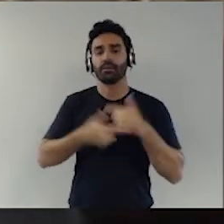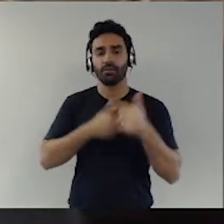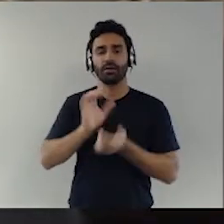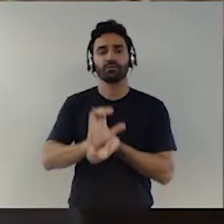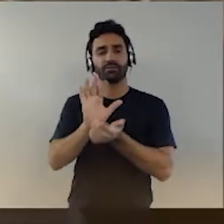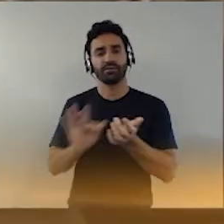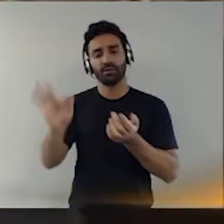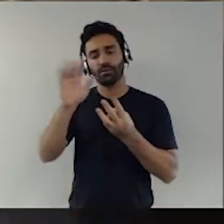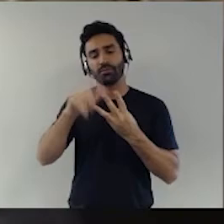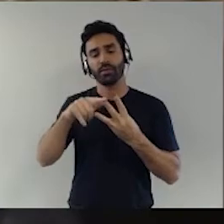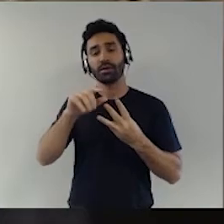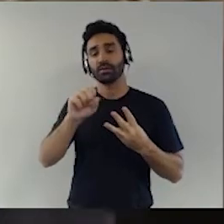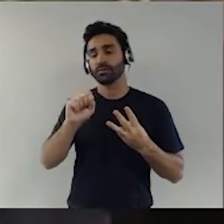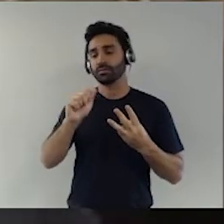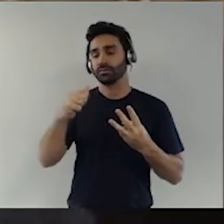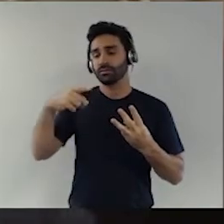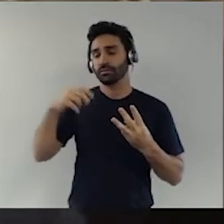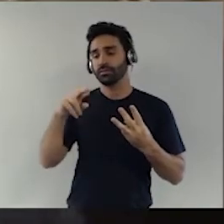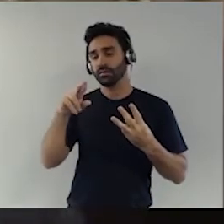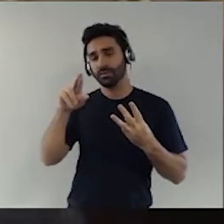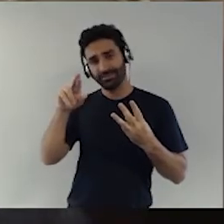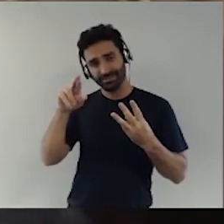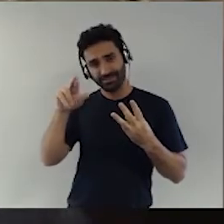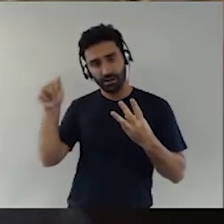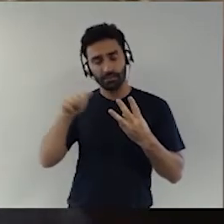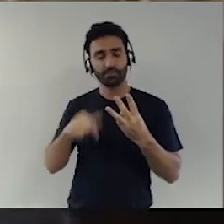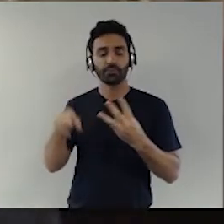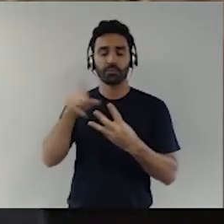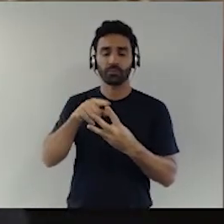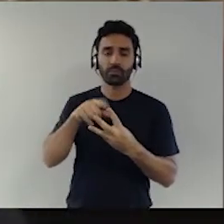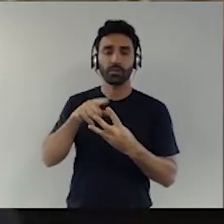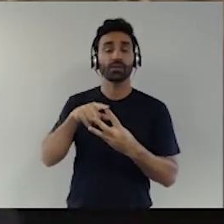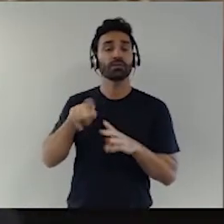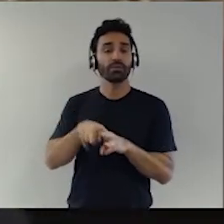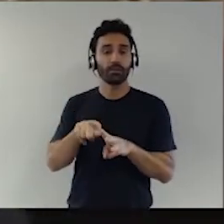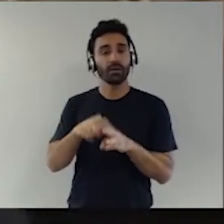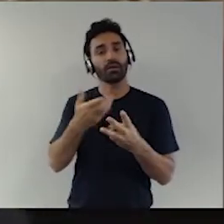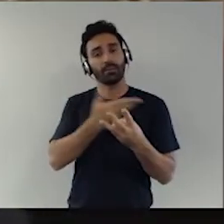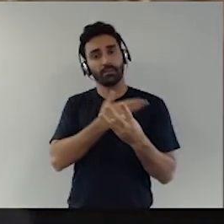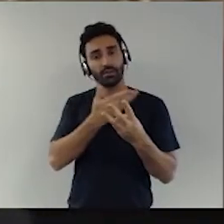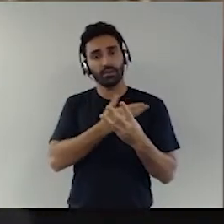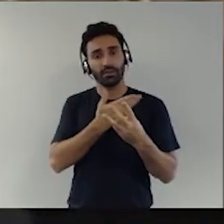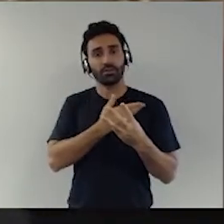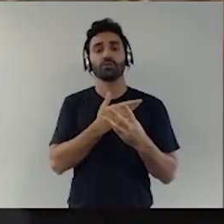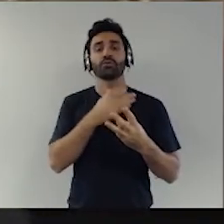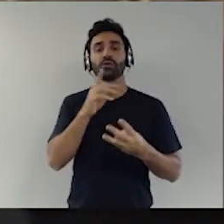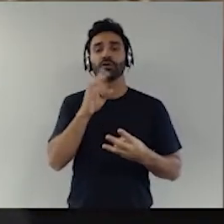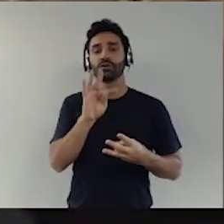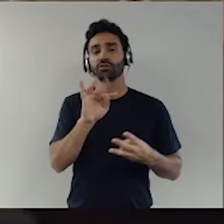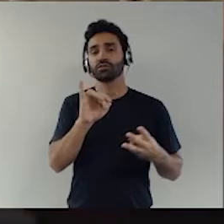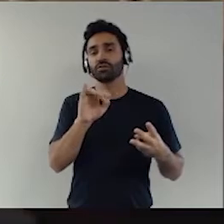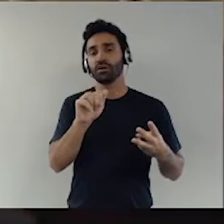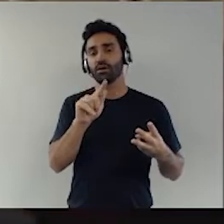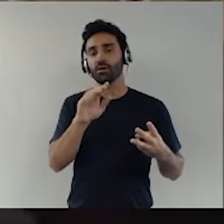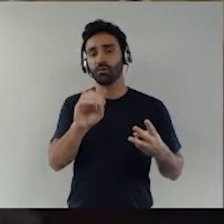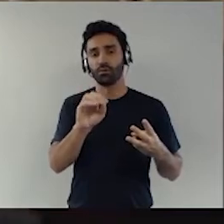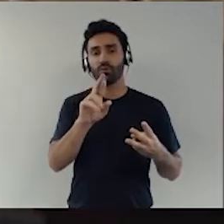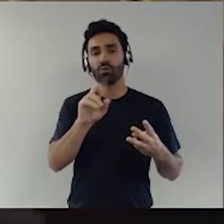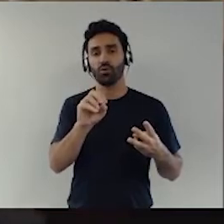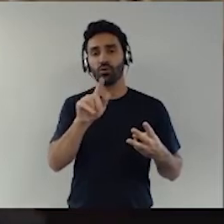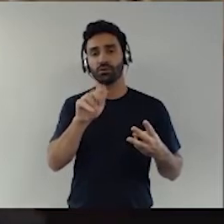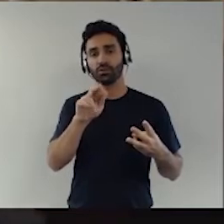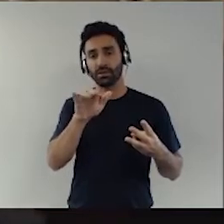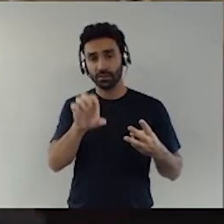doutora Sandra Grieger, e ao amigo também aí, doutor Tiago Rodrigues